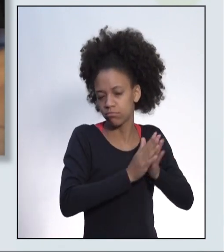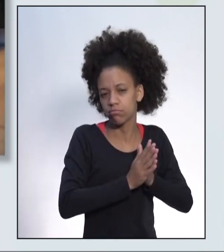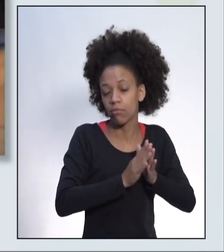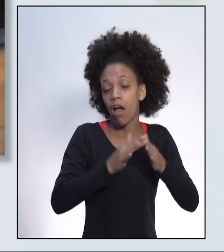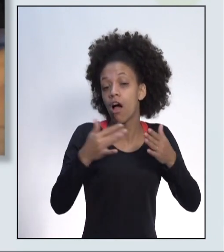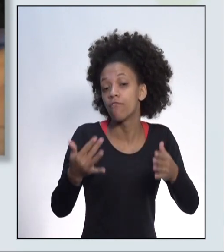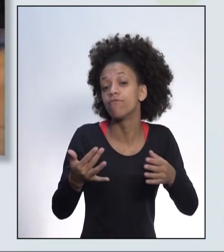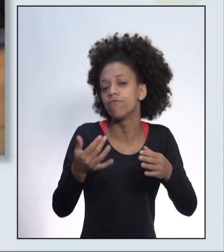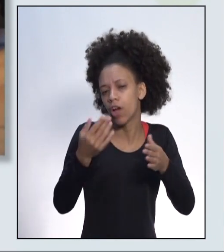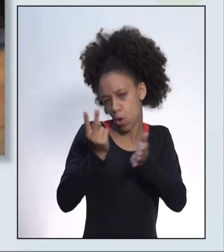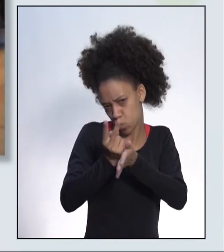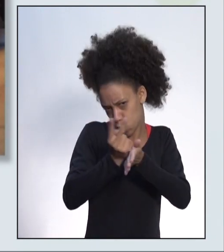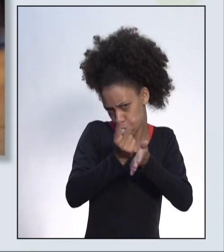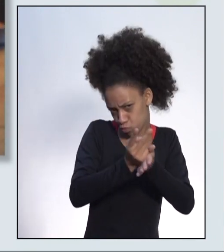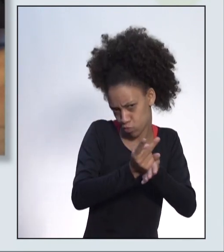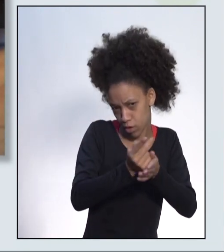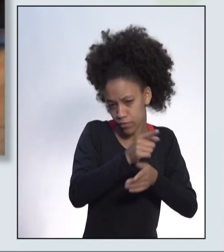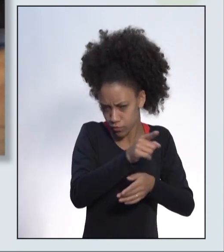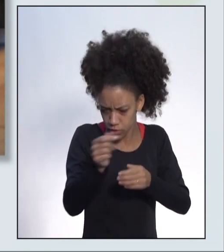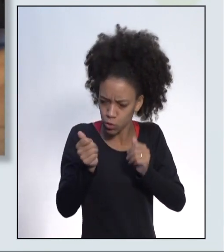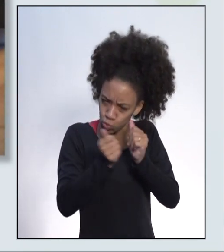na minha criação e continua junto comigo.